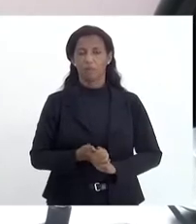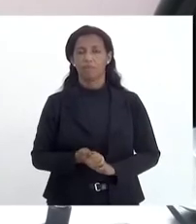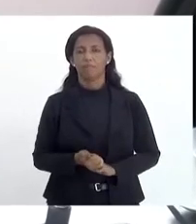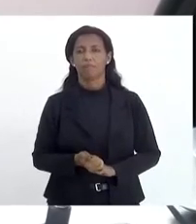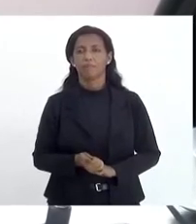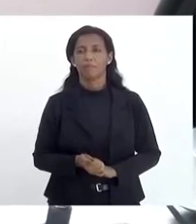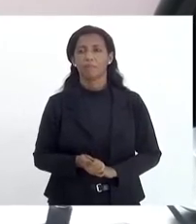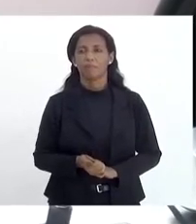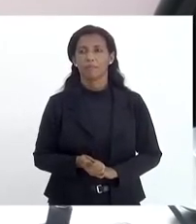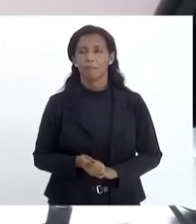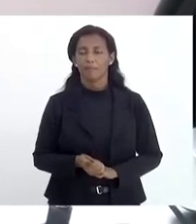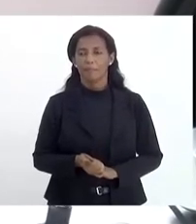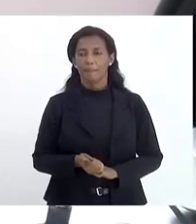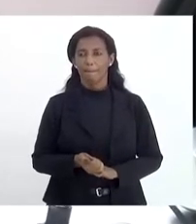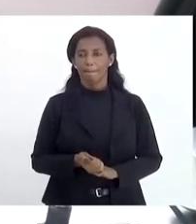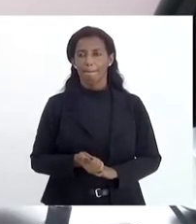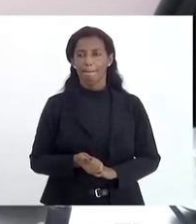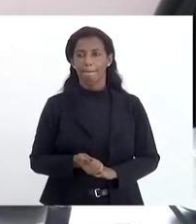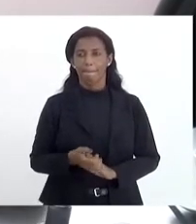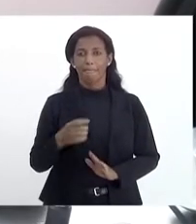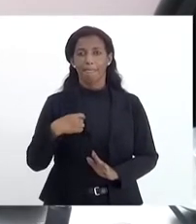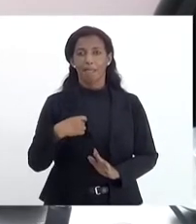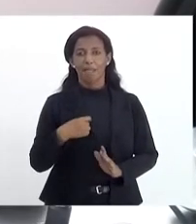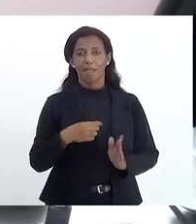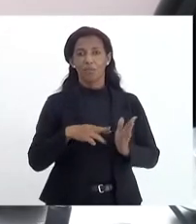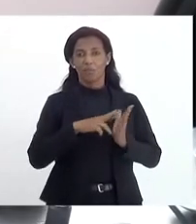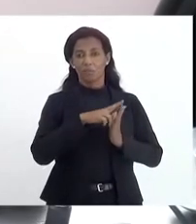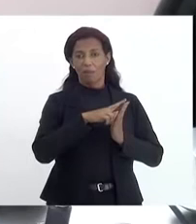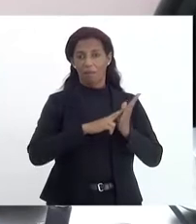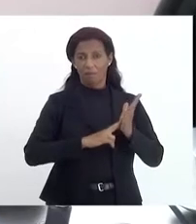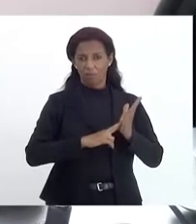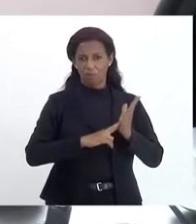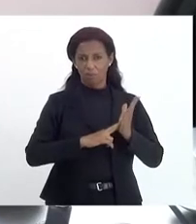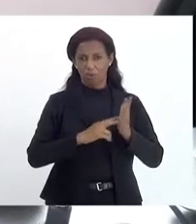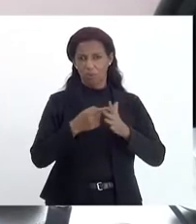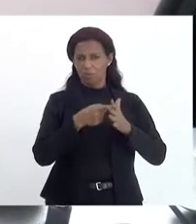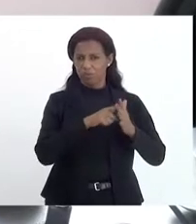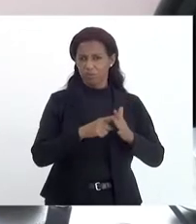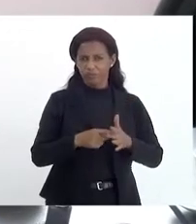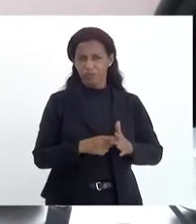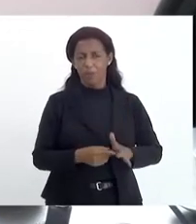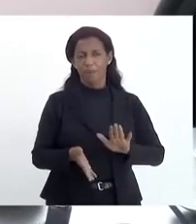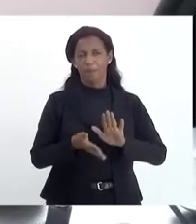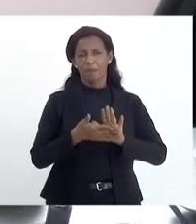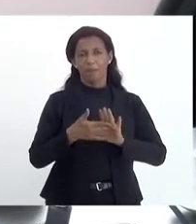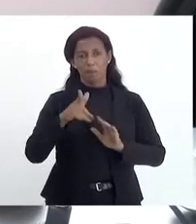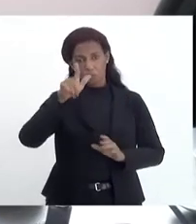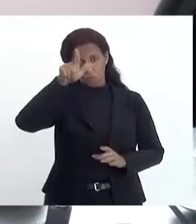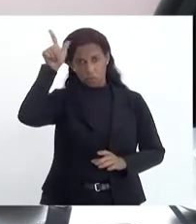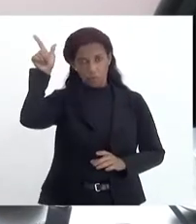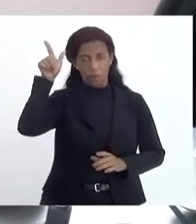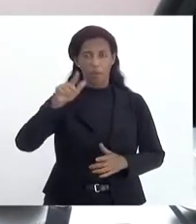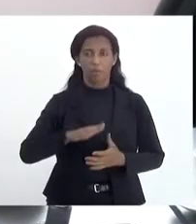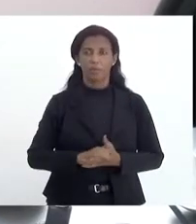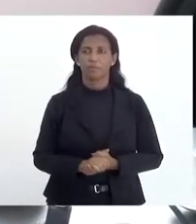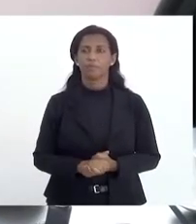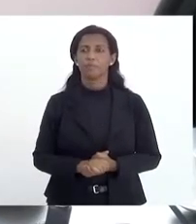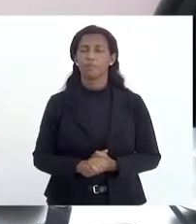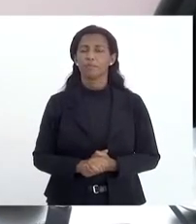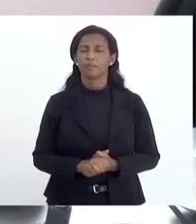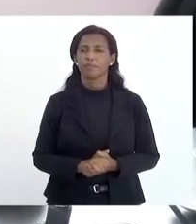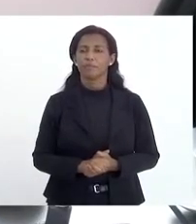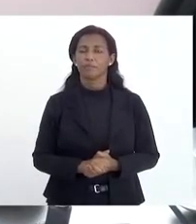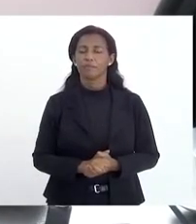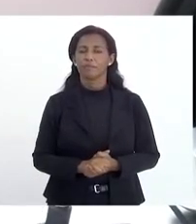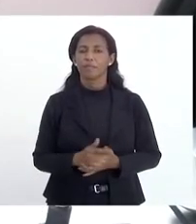fiz uma relatoria, baseado um pouco também nas sugestões propostas pelo deputado Luiz Paulo. E